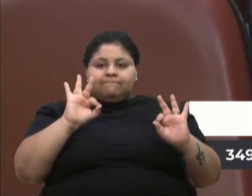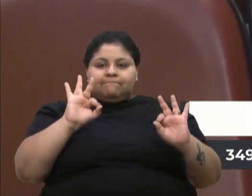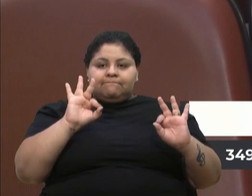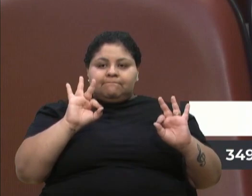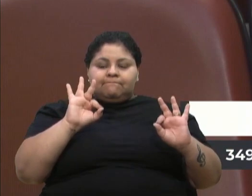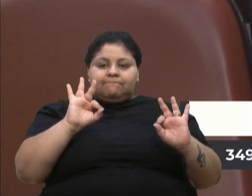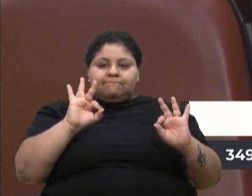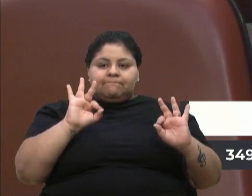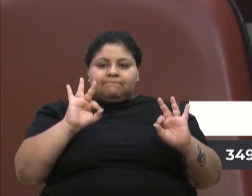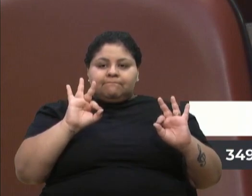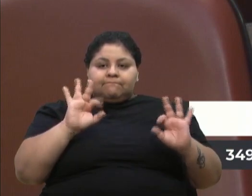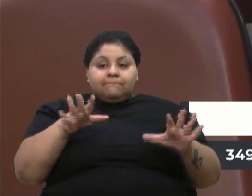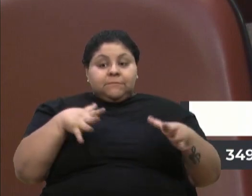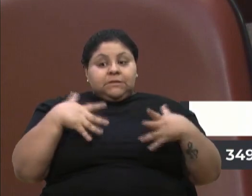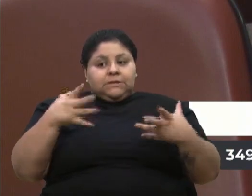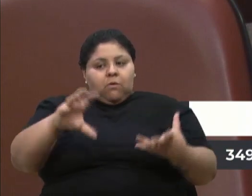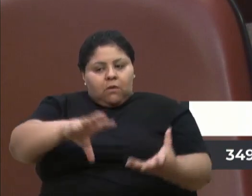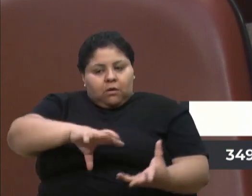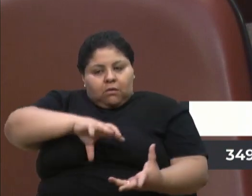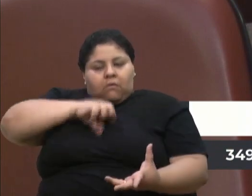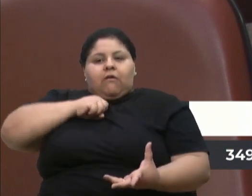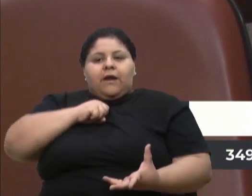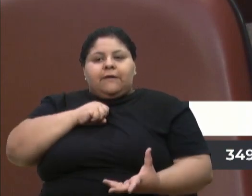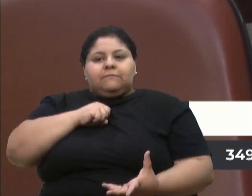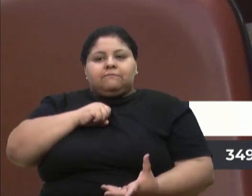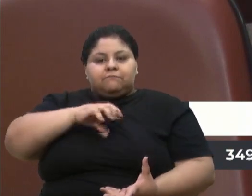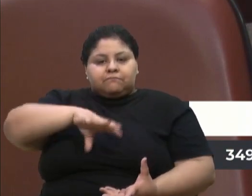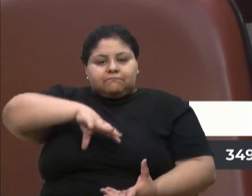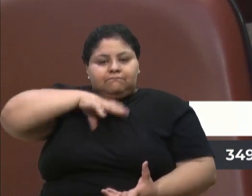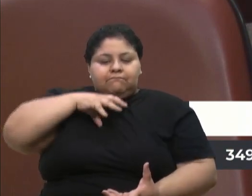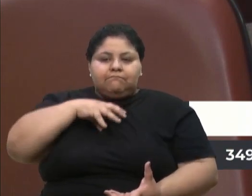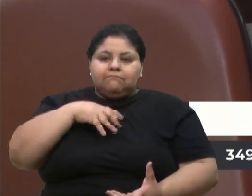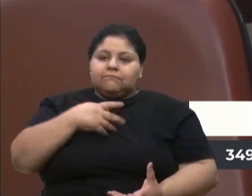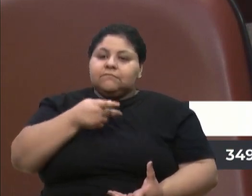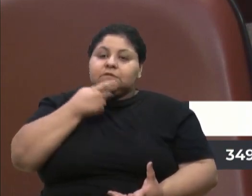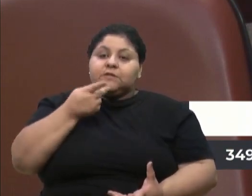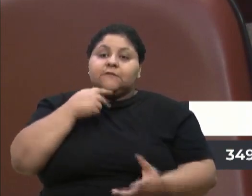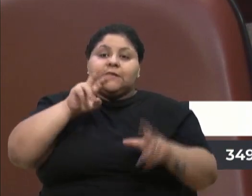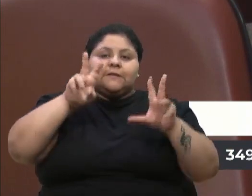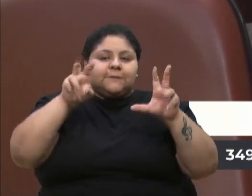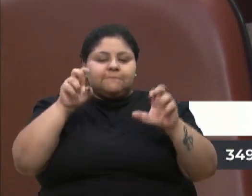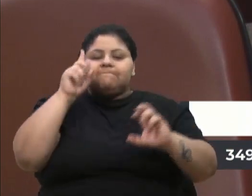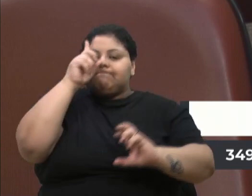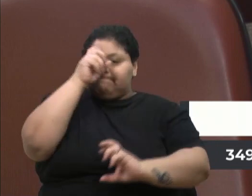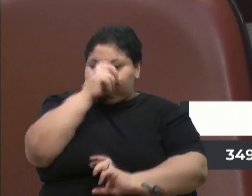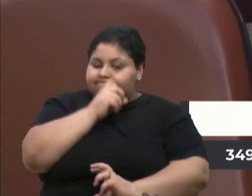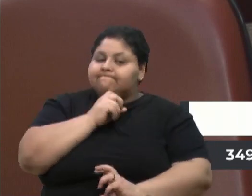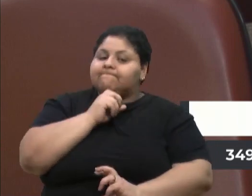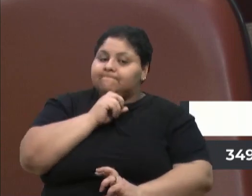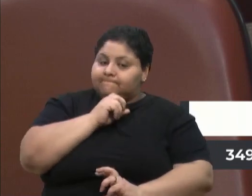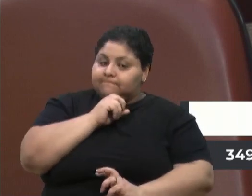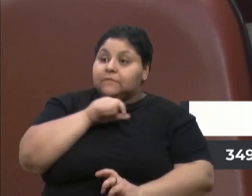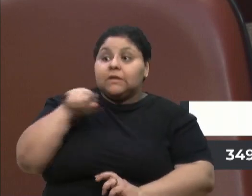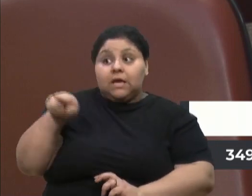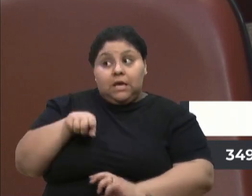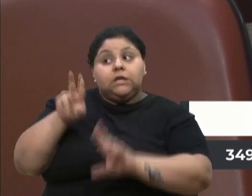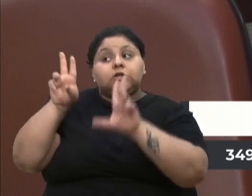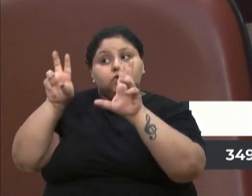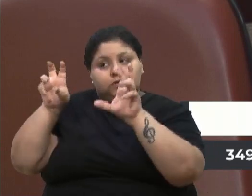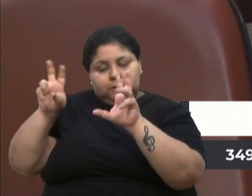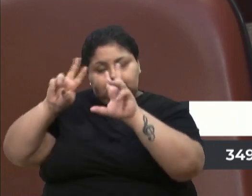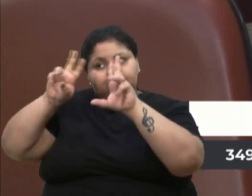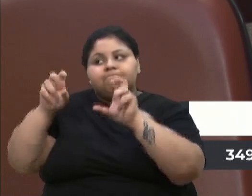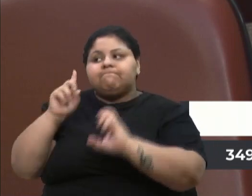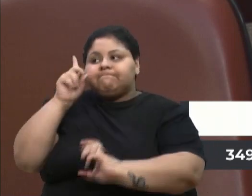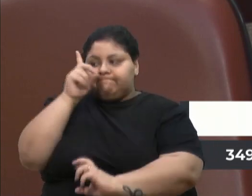assunto. Então, a coragem de tratar temas espinhosos. E esse é um tema extremamente